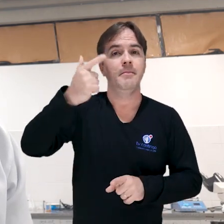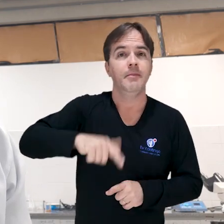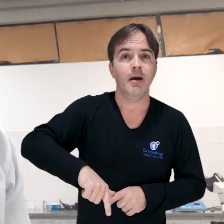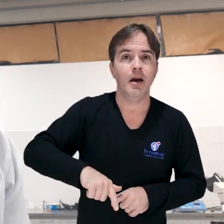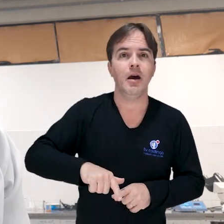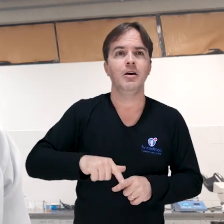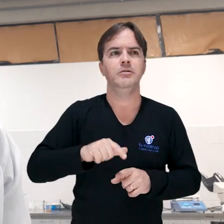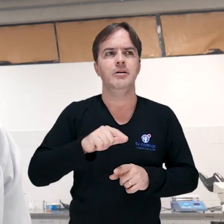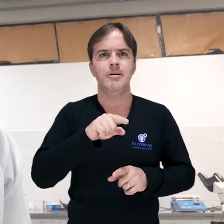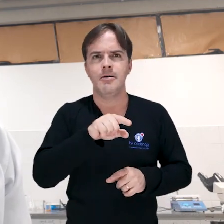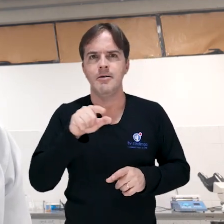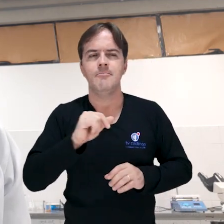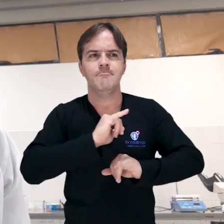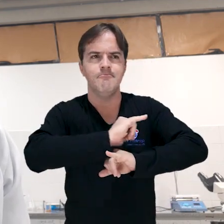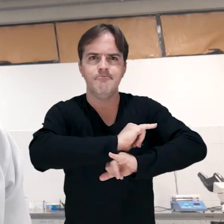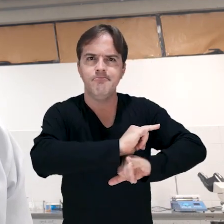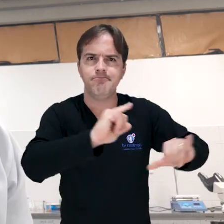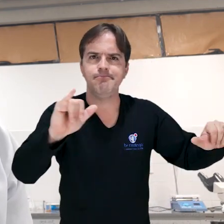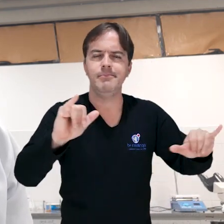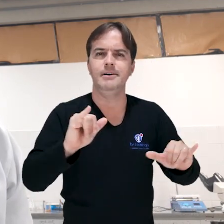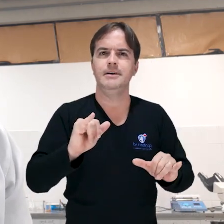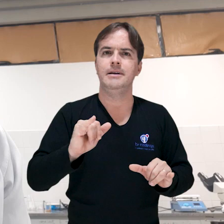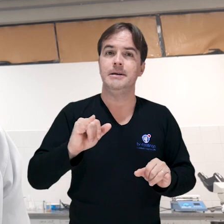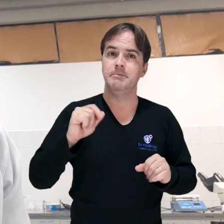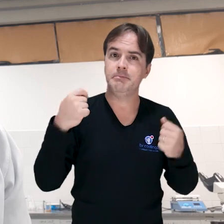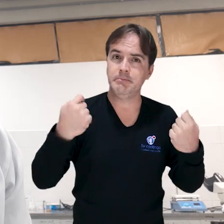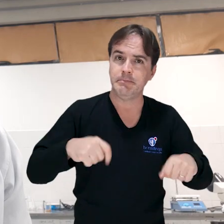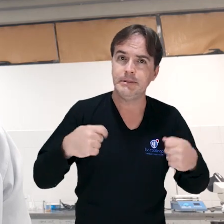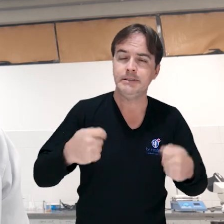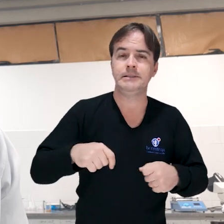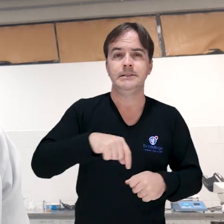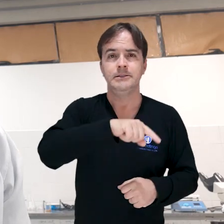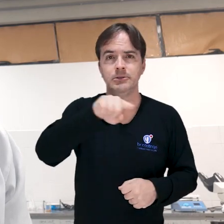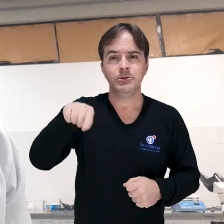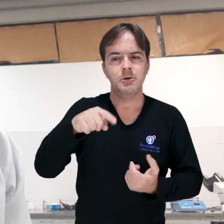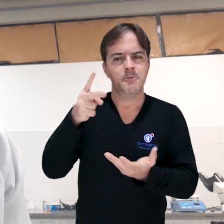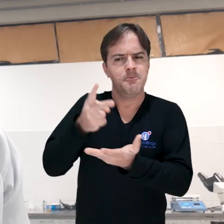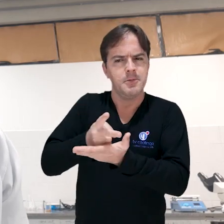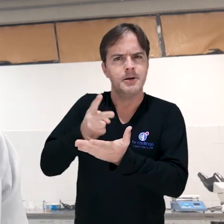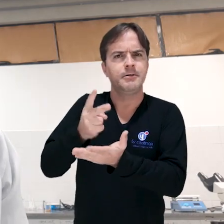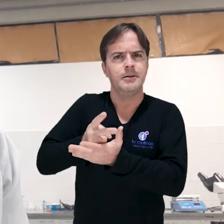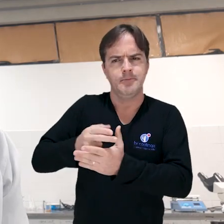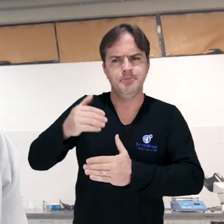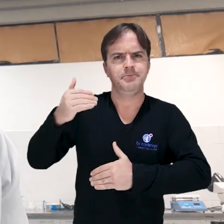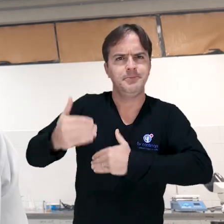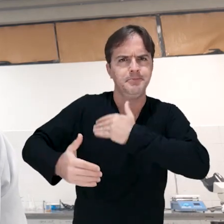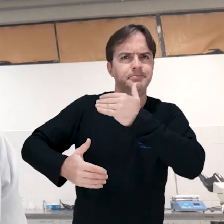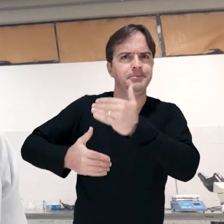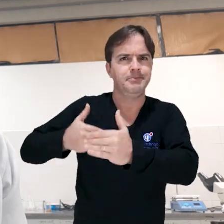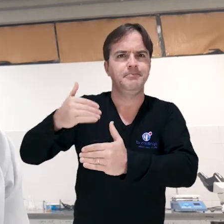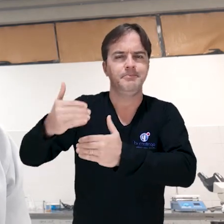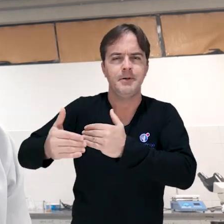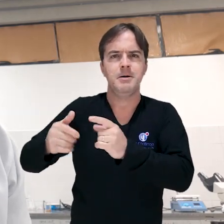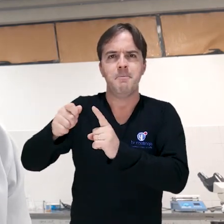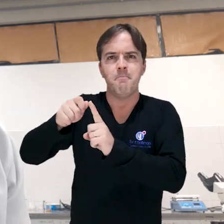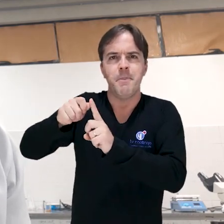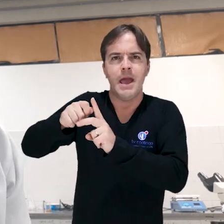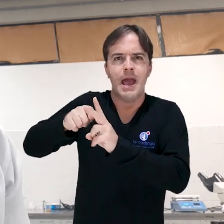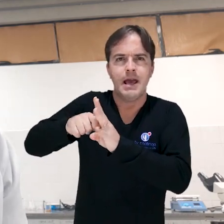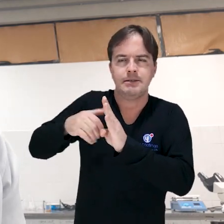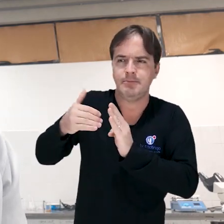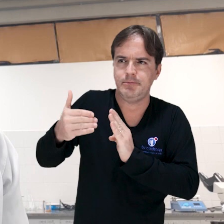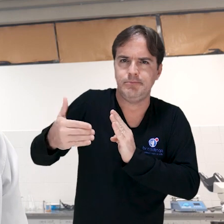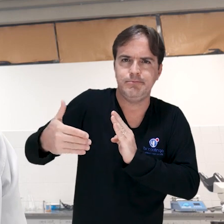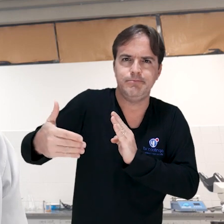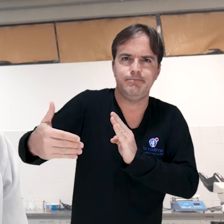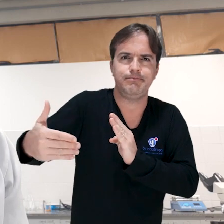a ideia de que nós precisamos ainda manter por algum tempo, por alguns